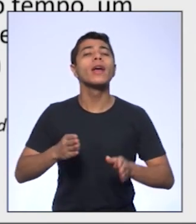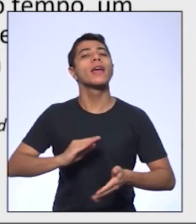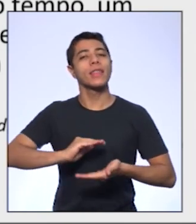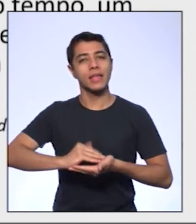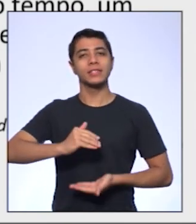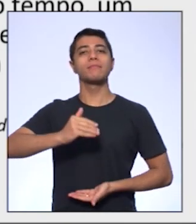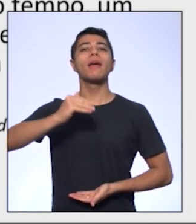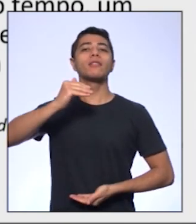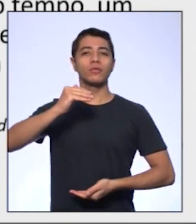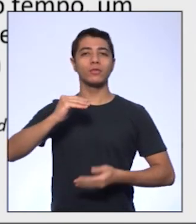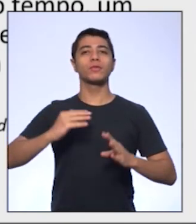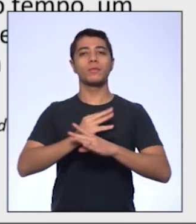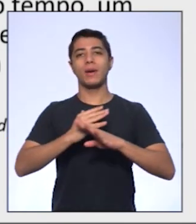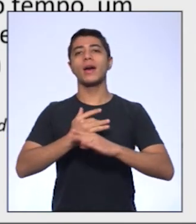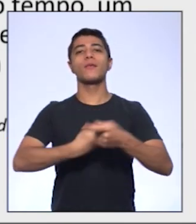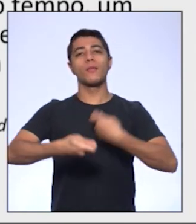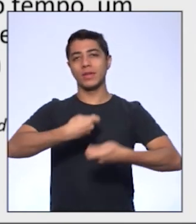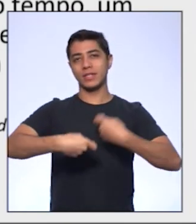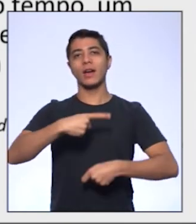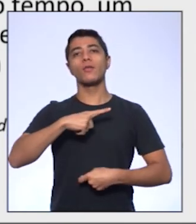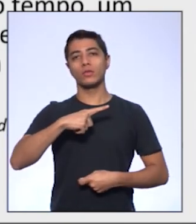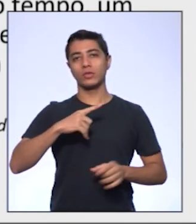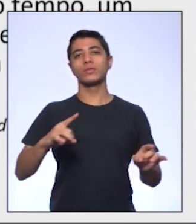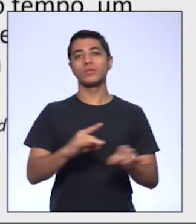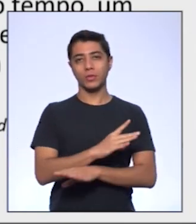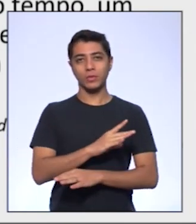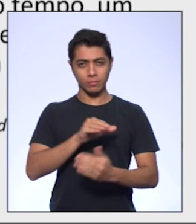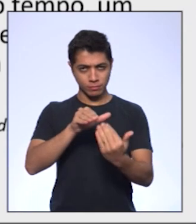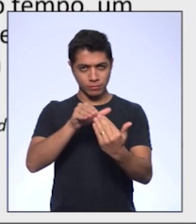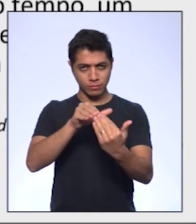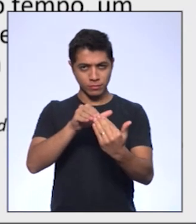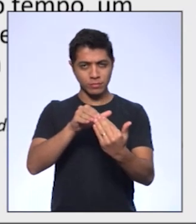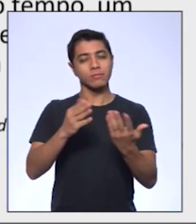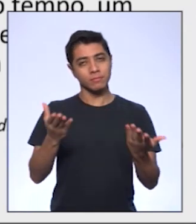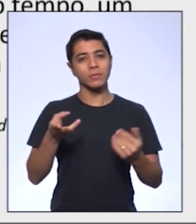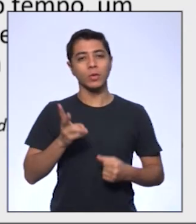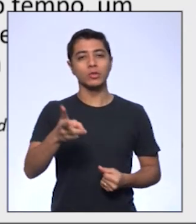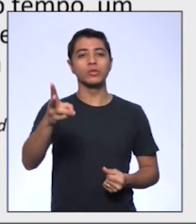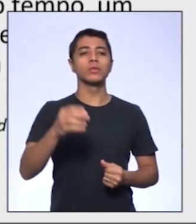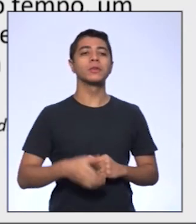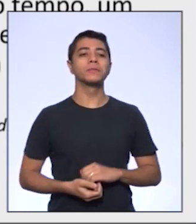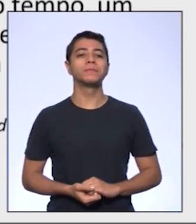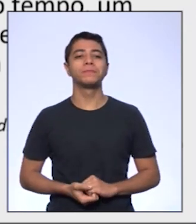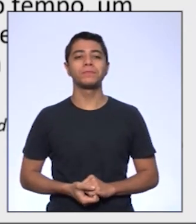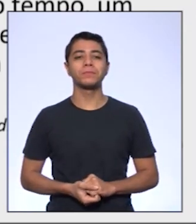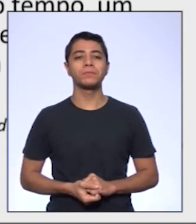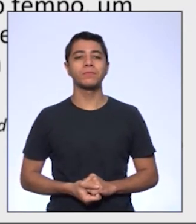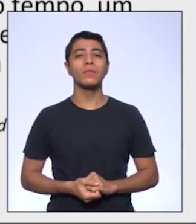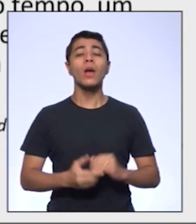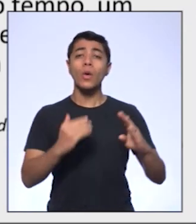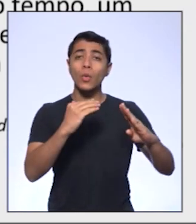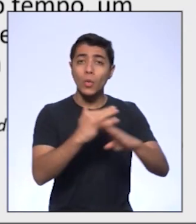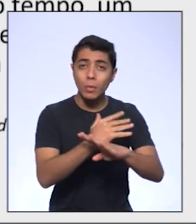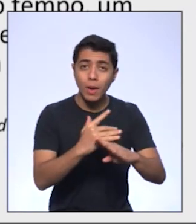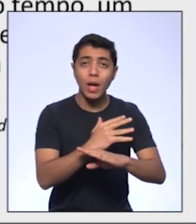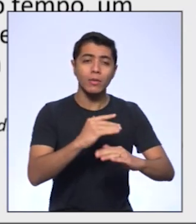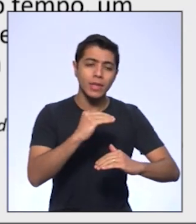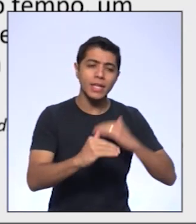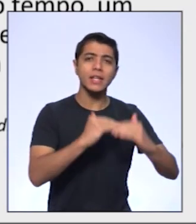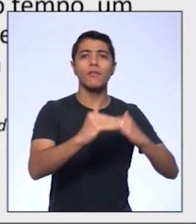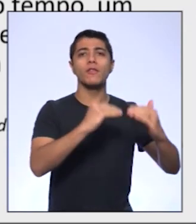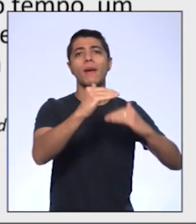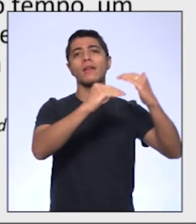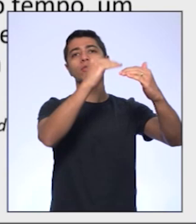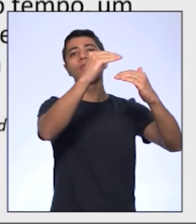Concordou? Continuando. Bom, foi com o desenvolvimento urbano ligado às funções comercial e